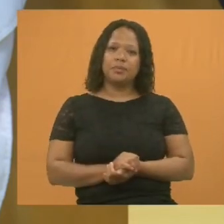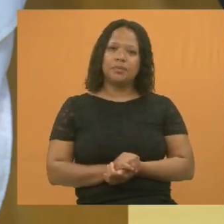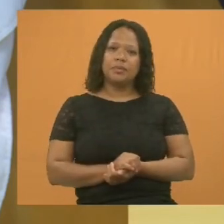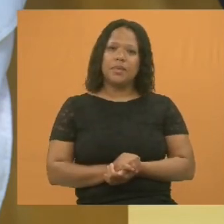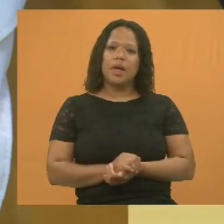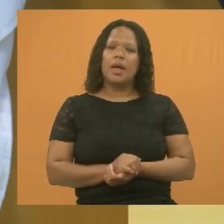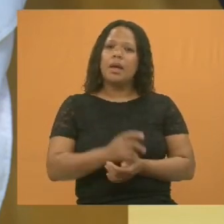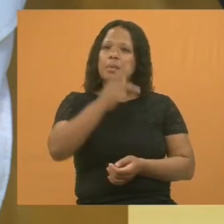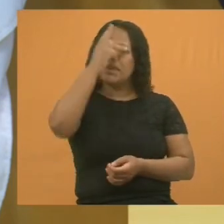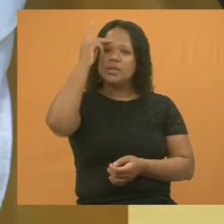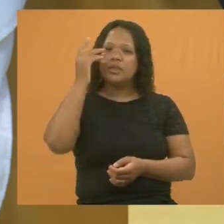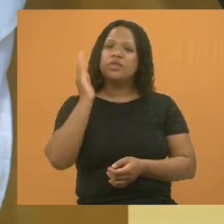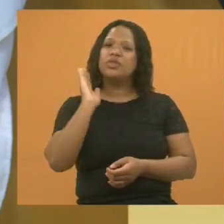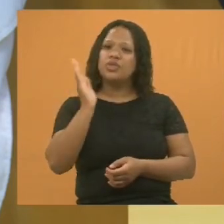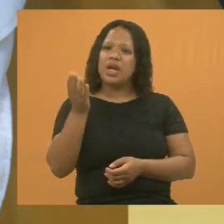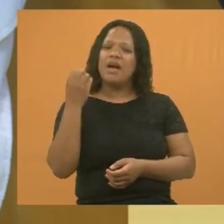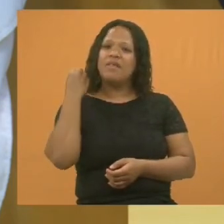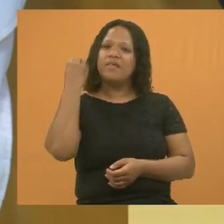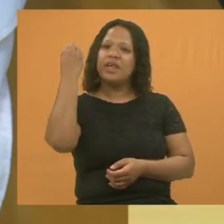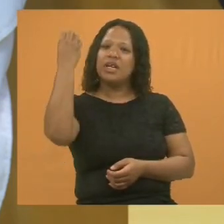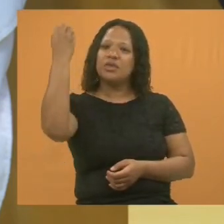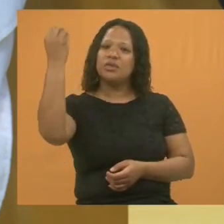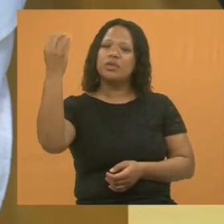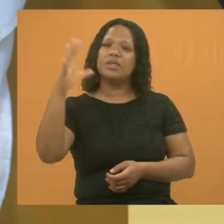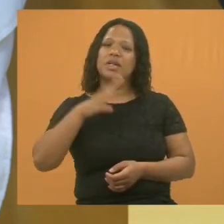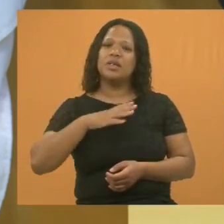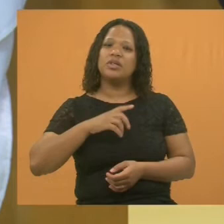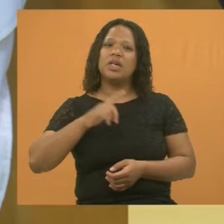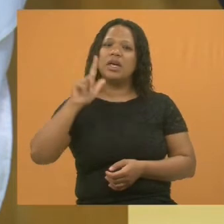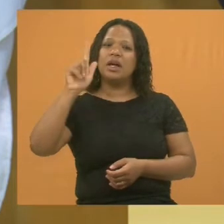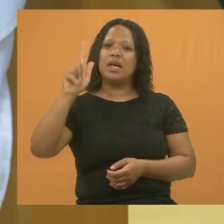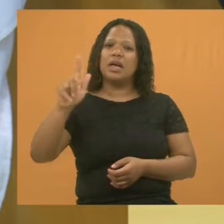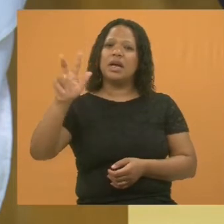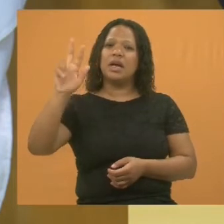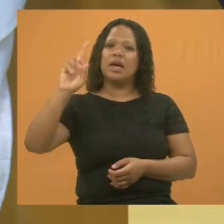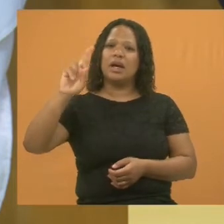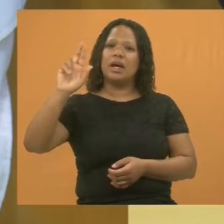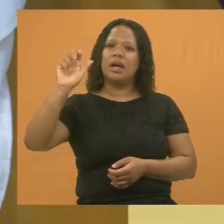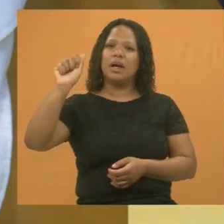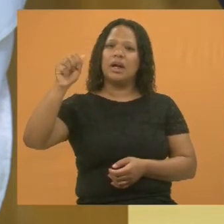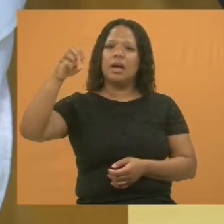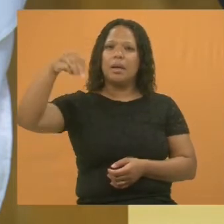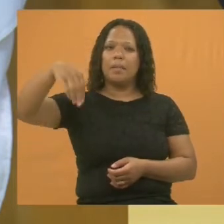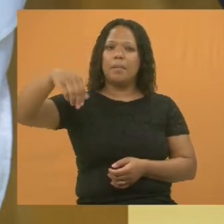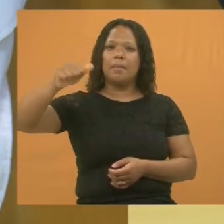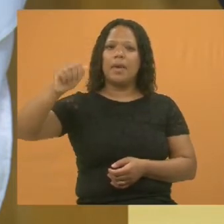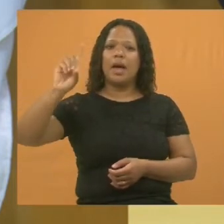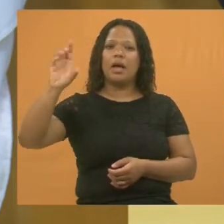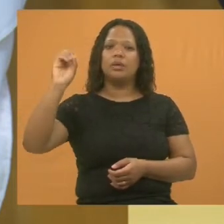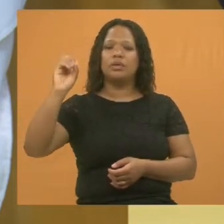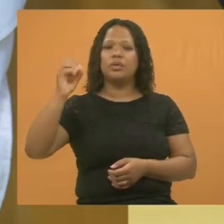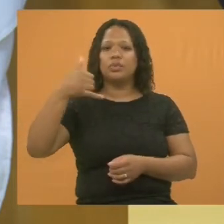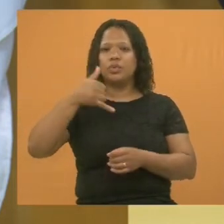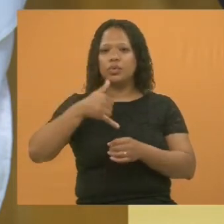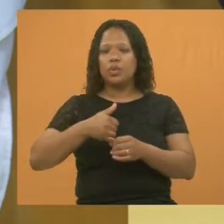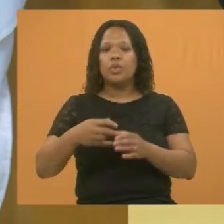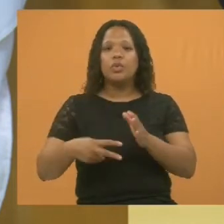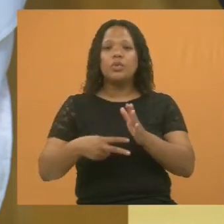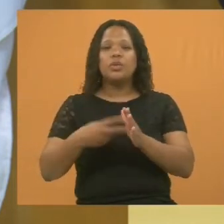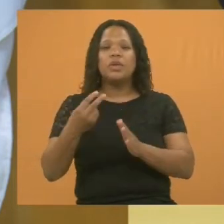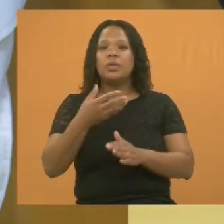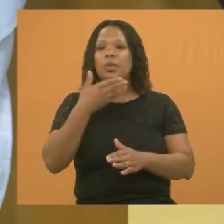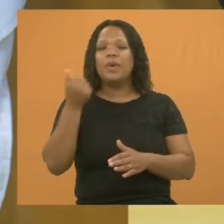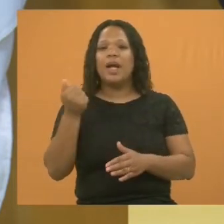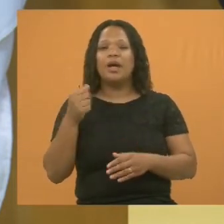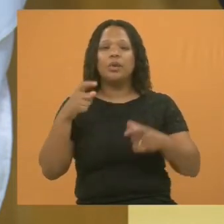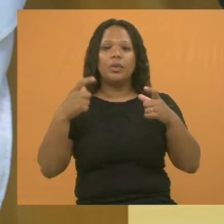já viajou para Gramado, no Rio Grande do Sul, percebe que lá é o segundo destino turístico do Brasil, 5 milhões de